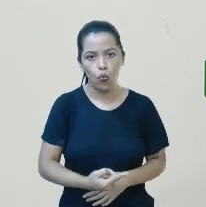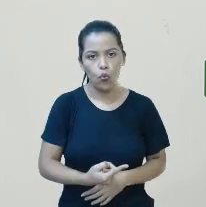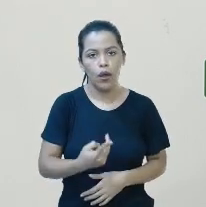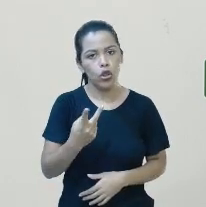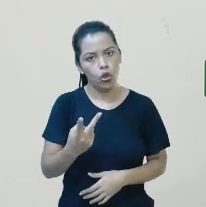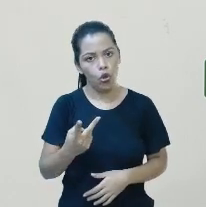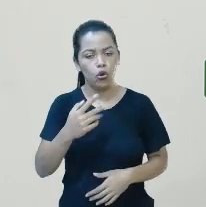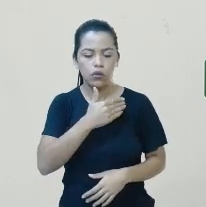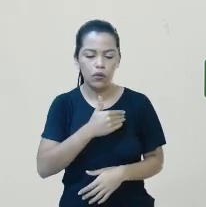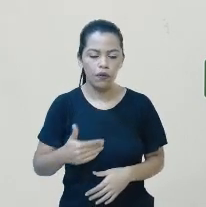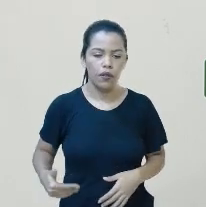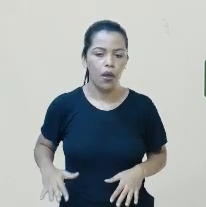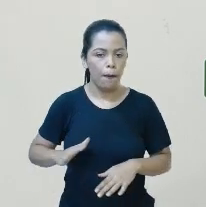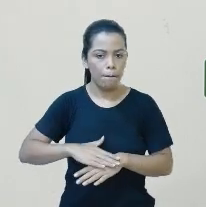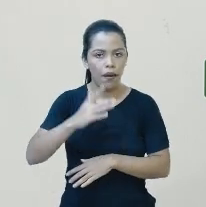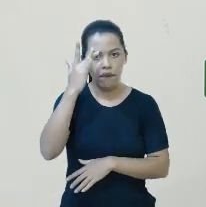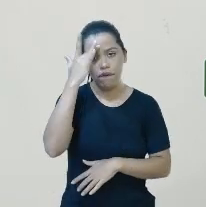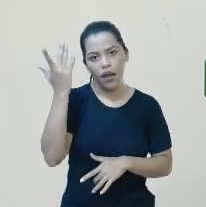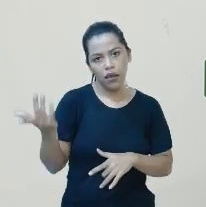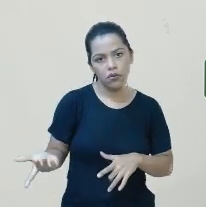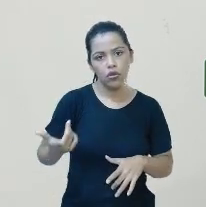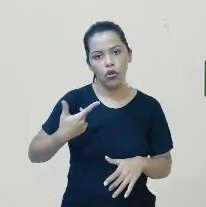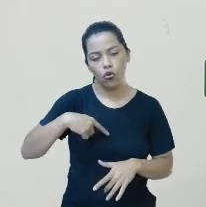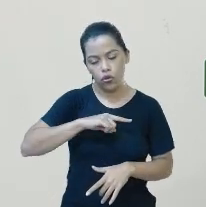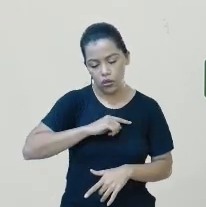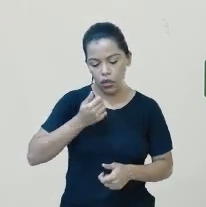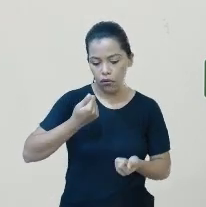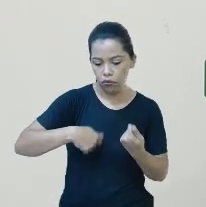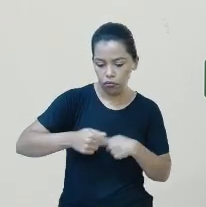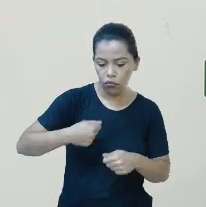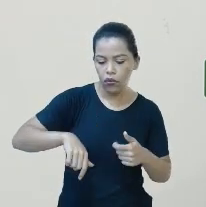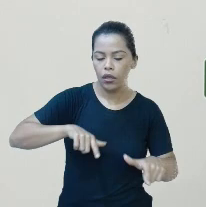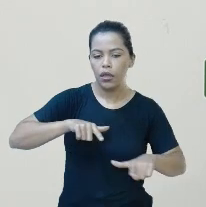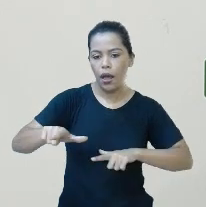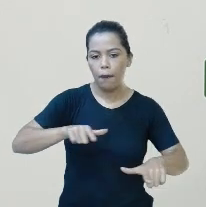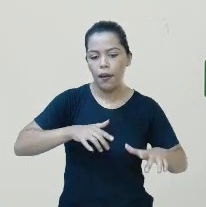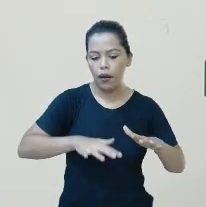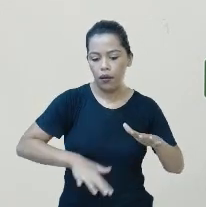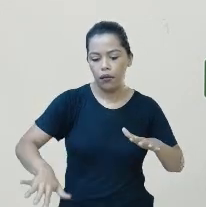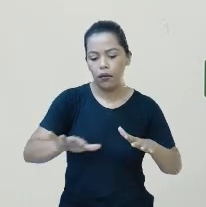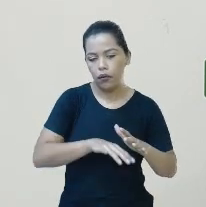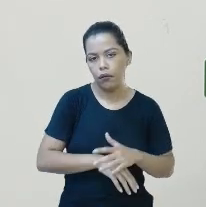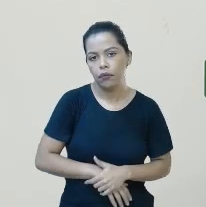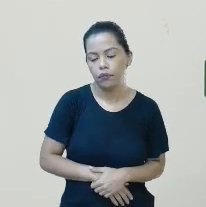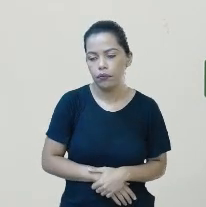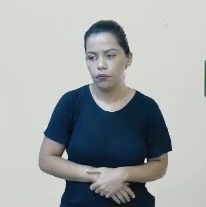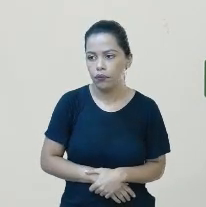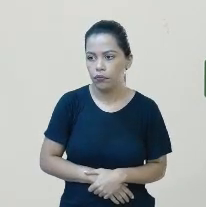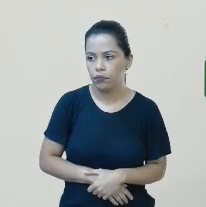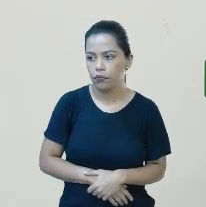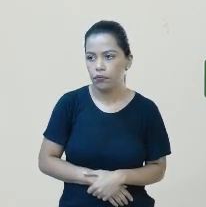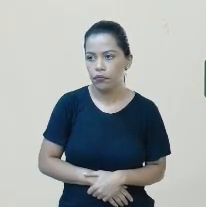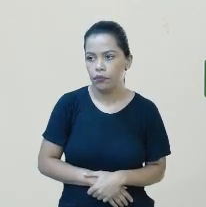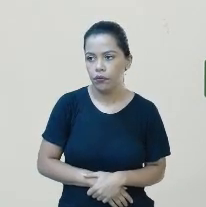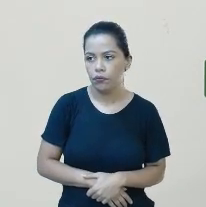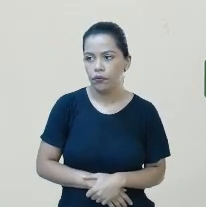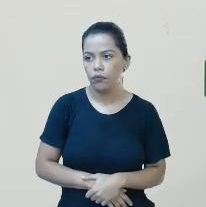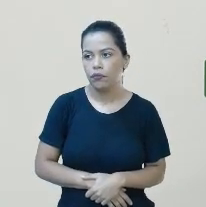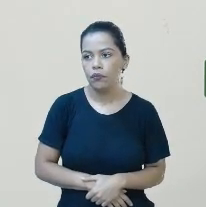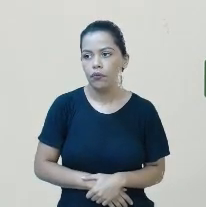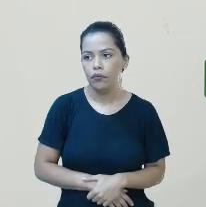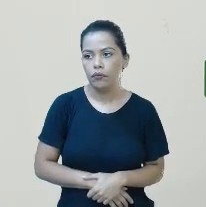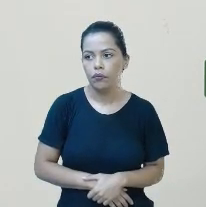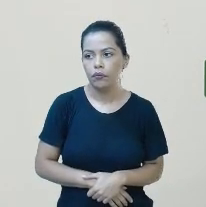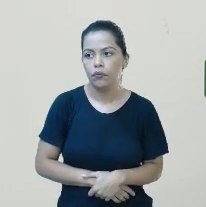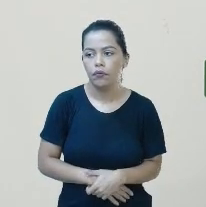mais fácil de trabalhar ali naqueles pontos que precisam ser trabalhados. A Constituição de